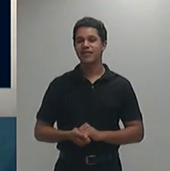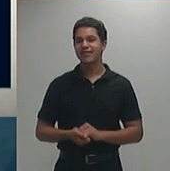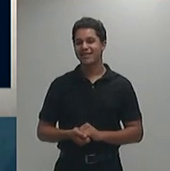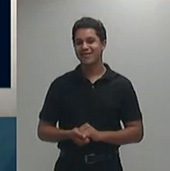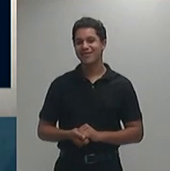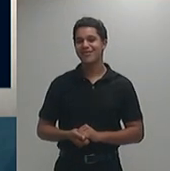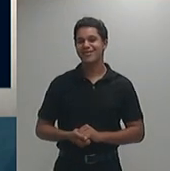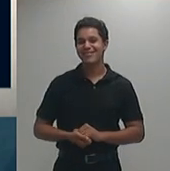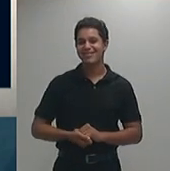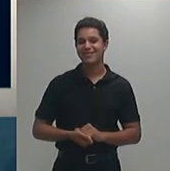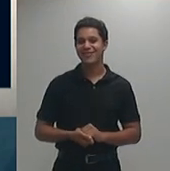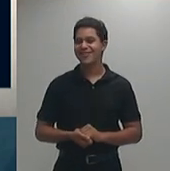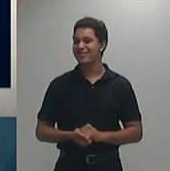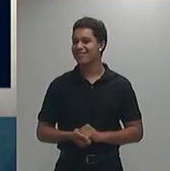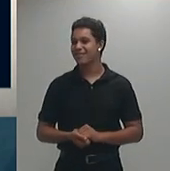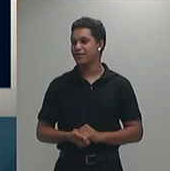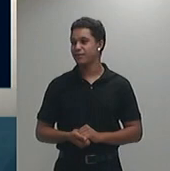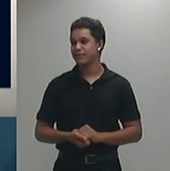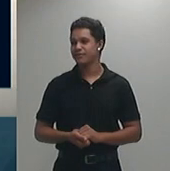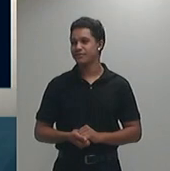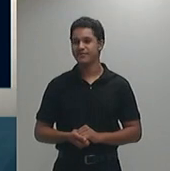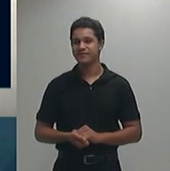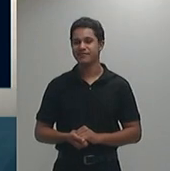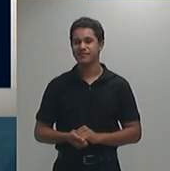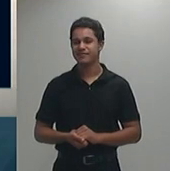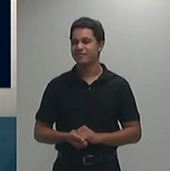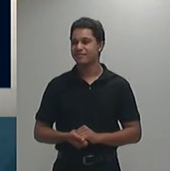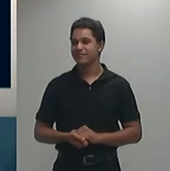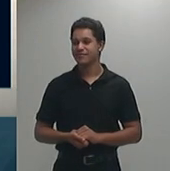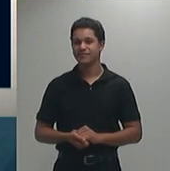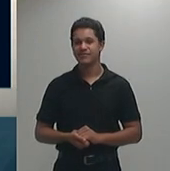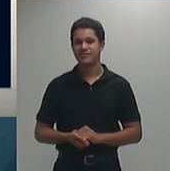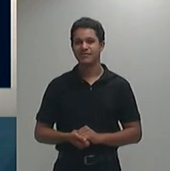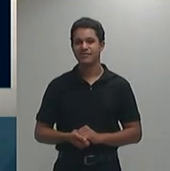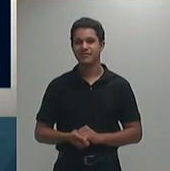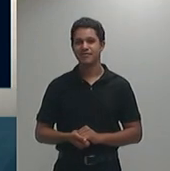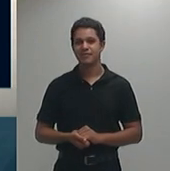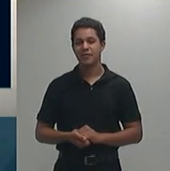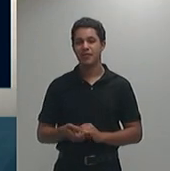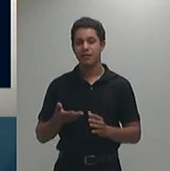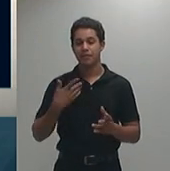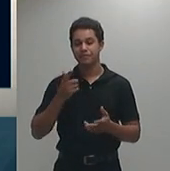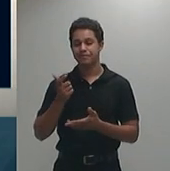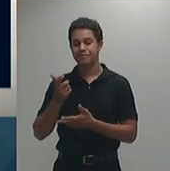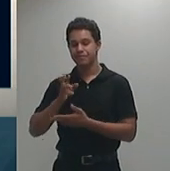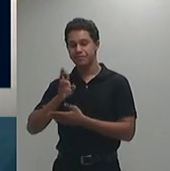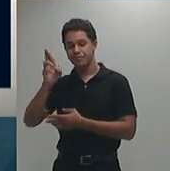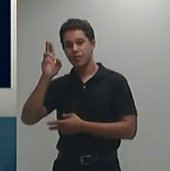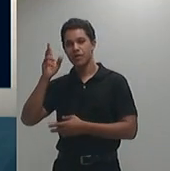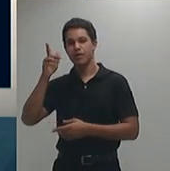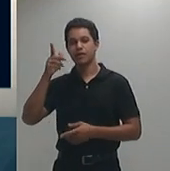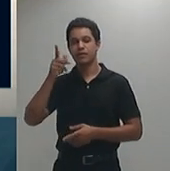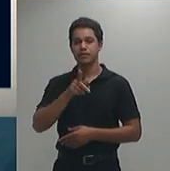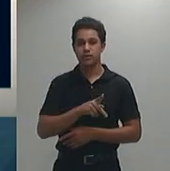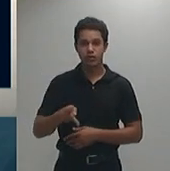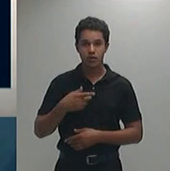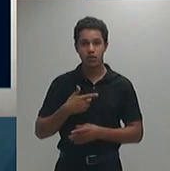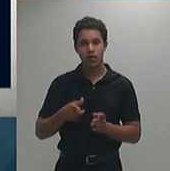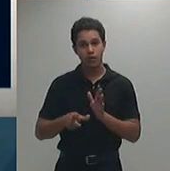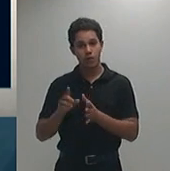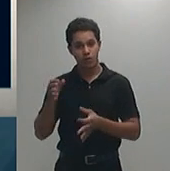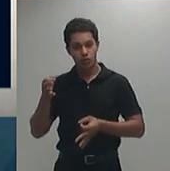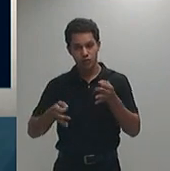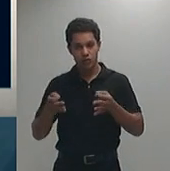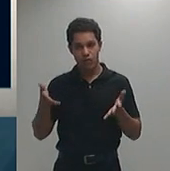o presidente jogamos aqui na sessão tem muito tempo a pretensão de